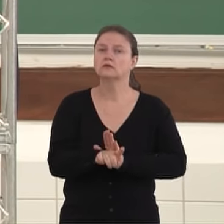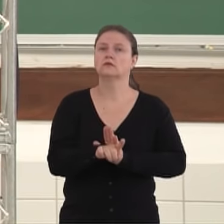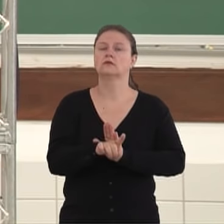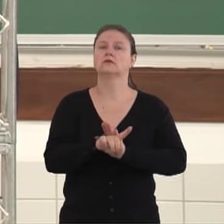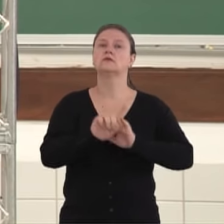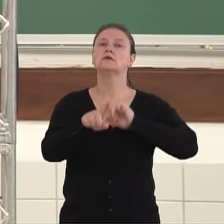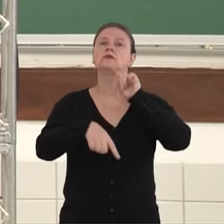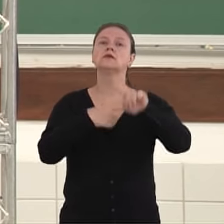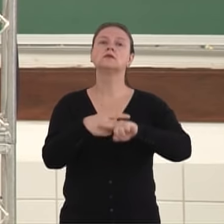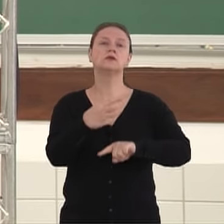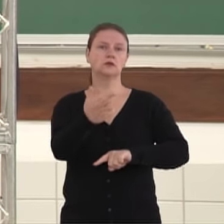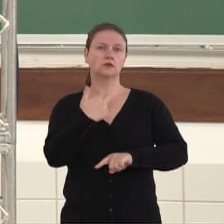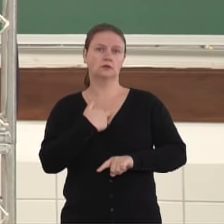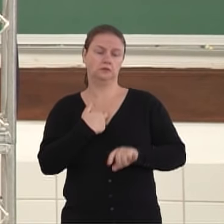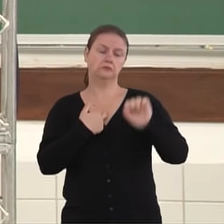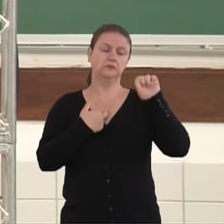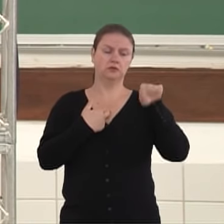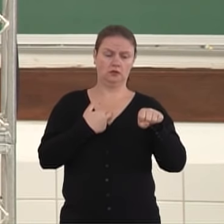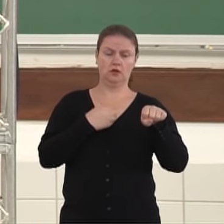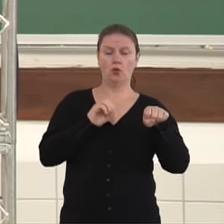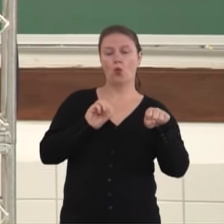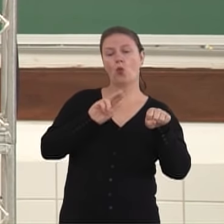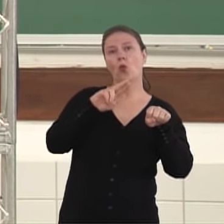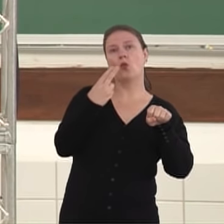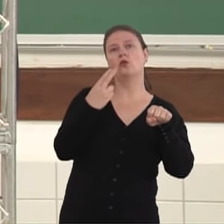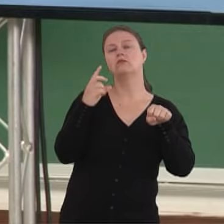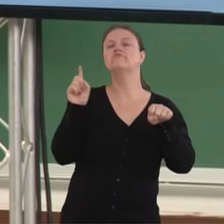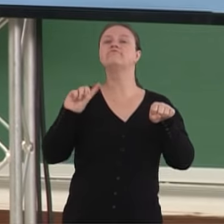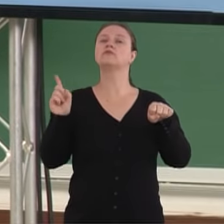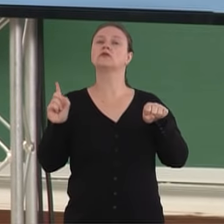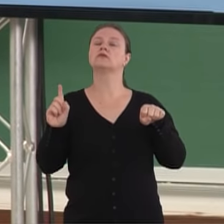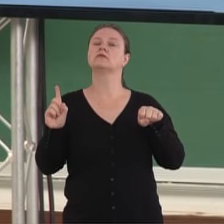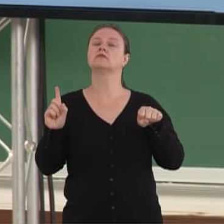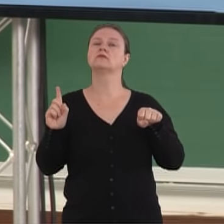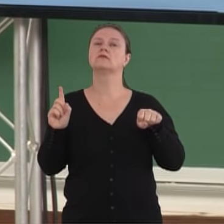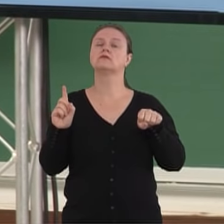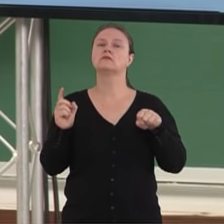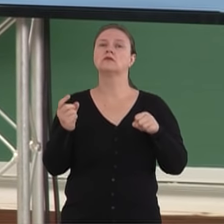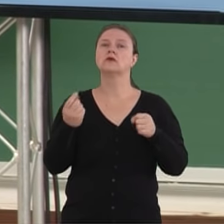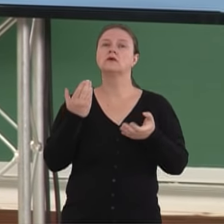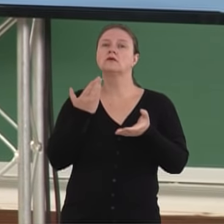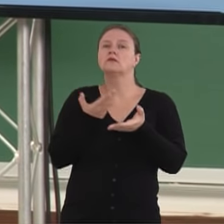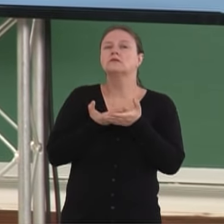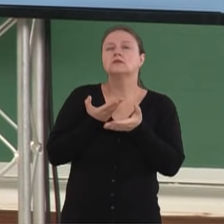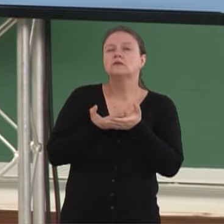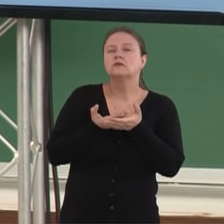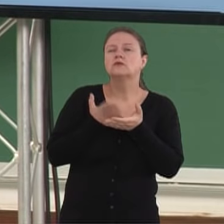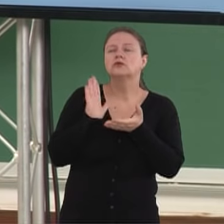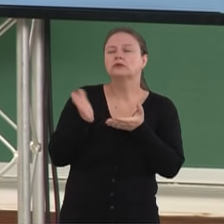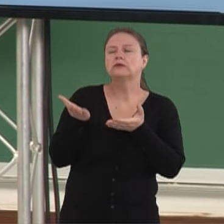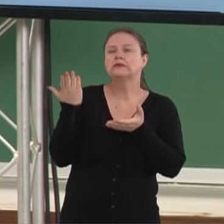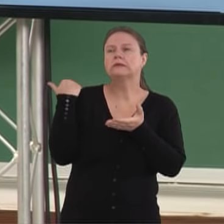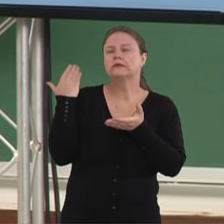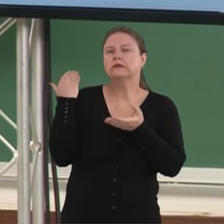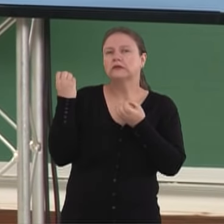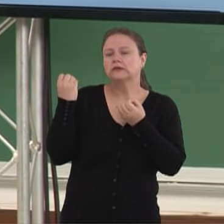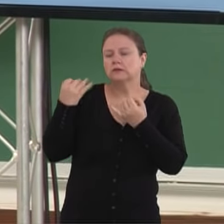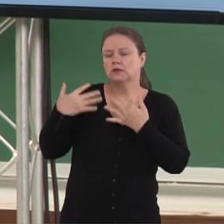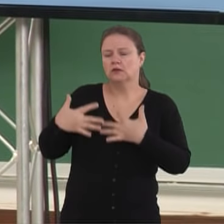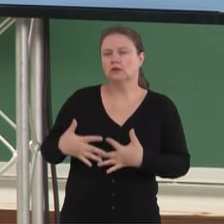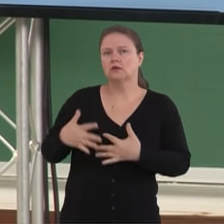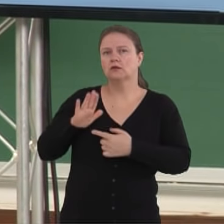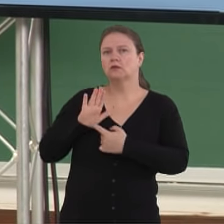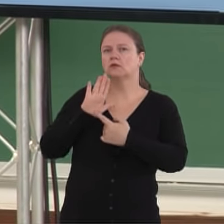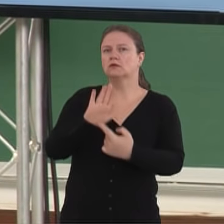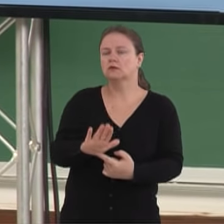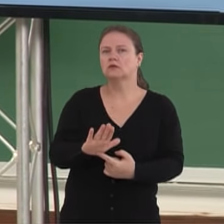responder se é sim ou se não. Vejam, como nós falamos na aula anterior, na apresentação anterior, todos